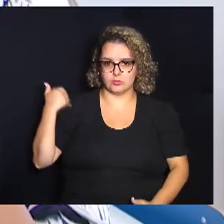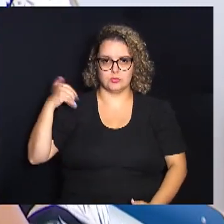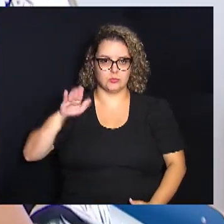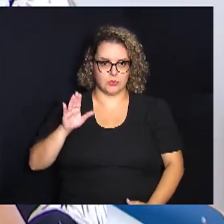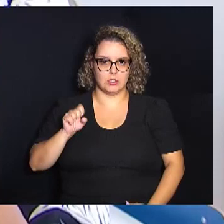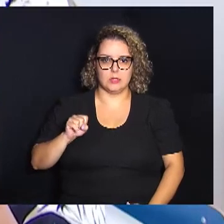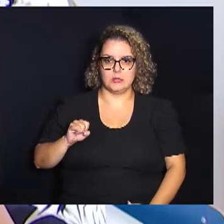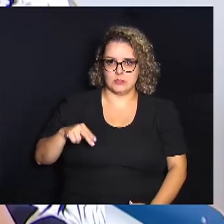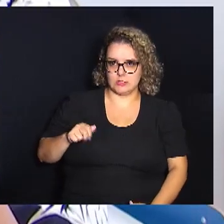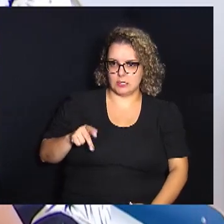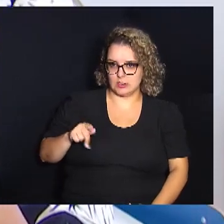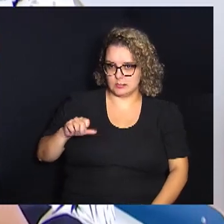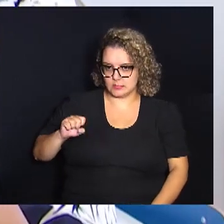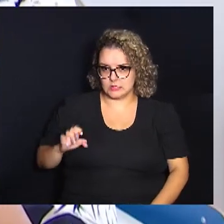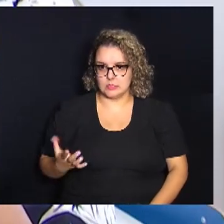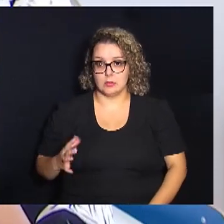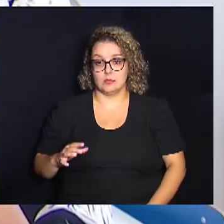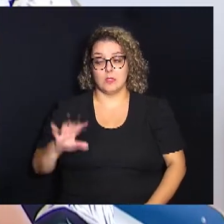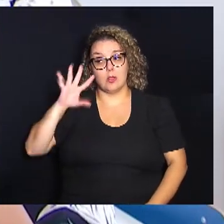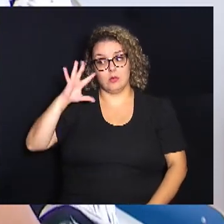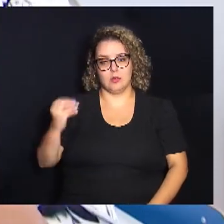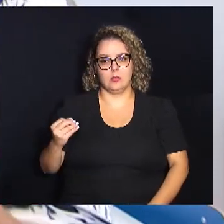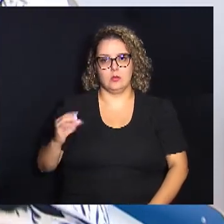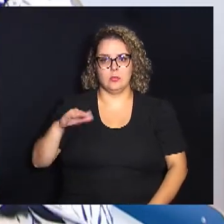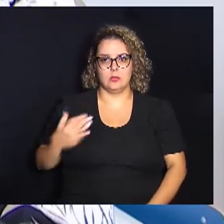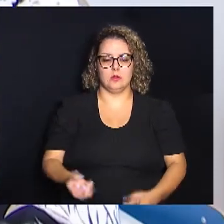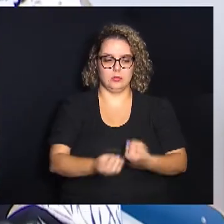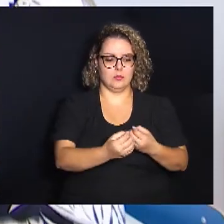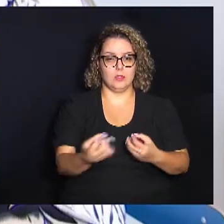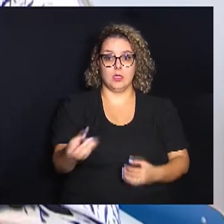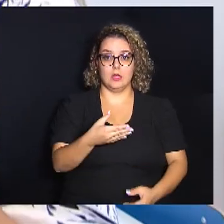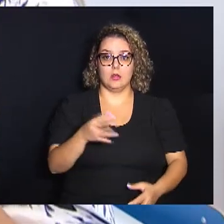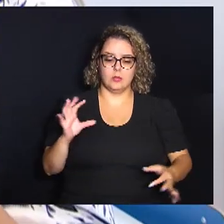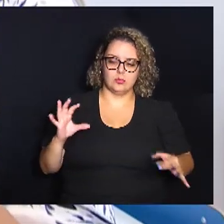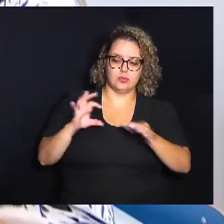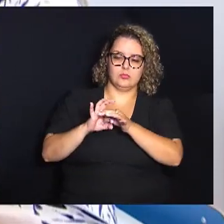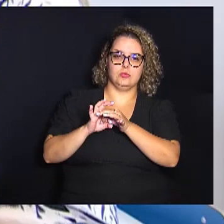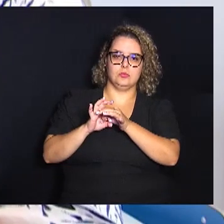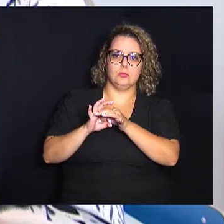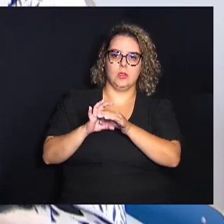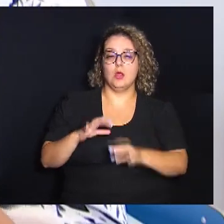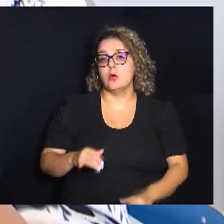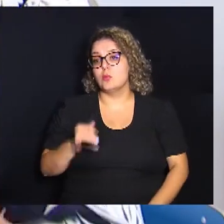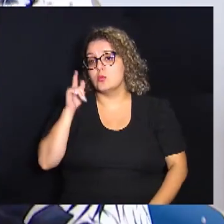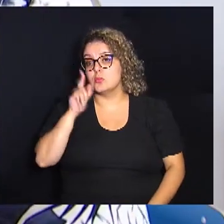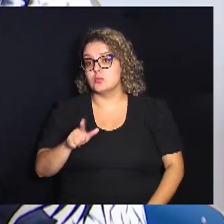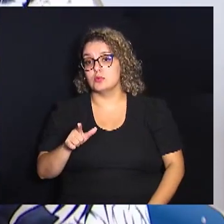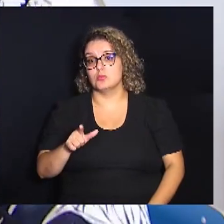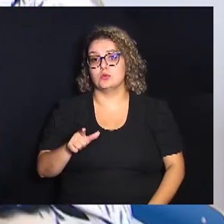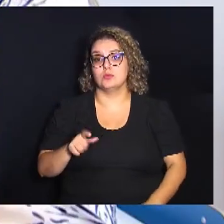para determinado conhecimento. Quando vem uma informação nova, eu consigo linkar. E eu consigo, inclusive, colocar isso